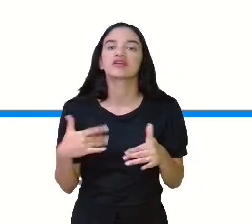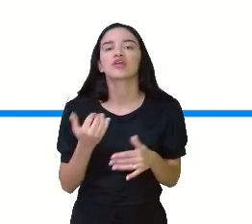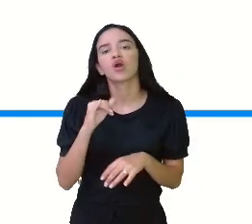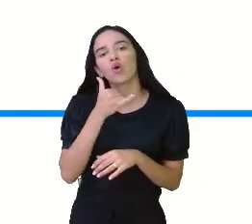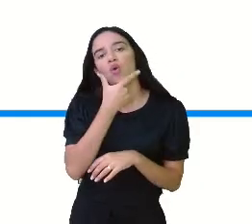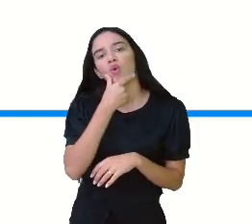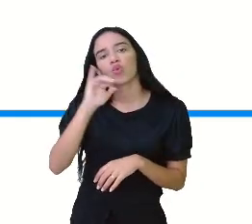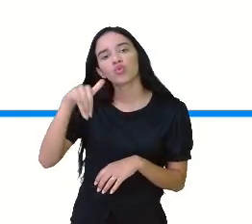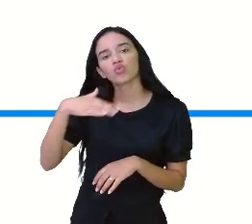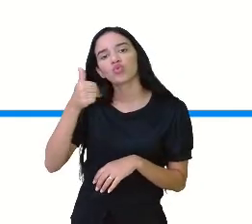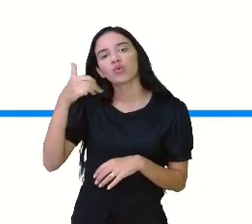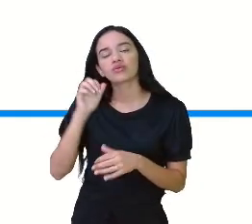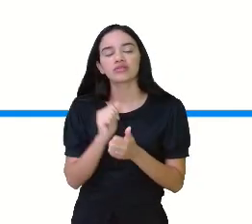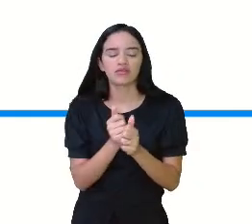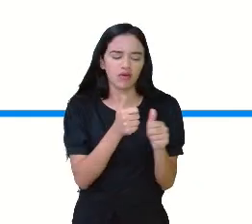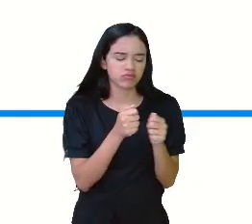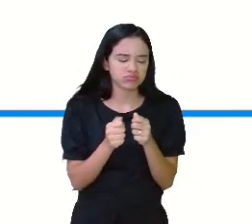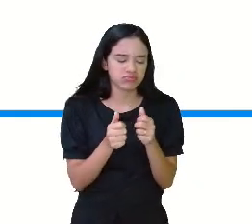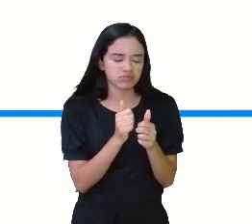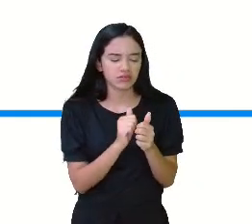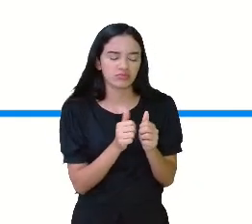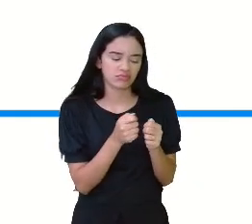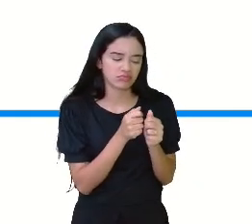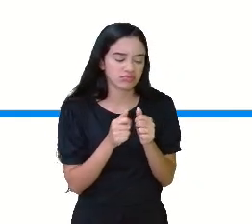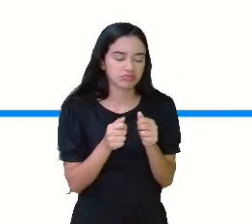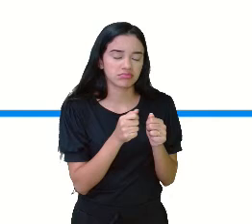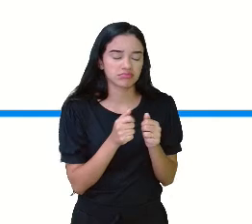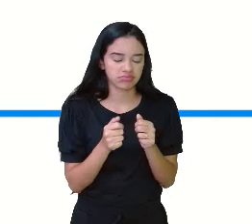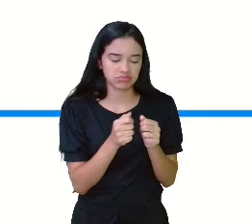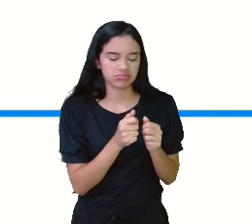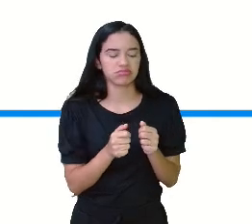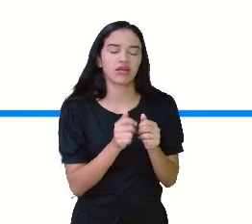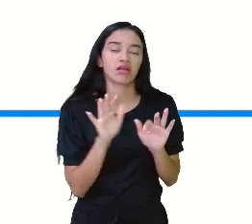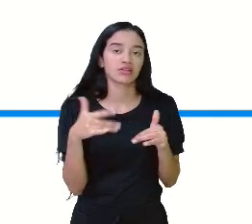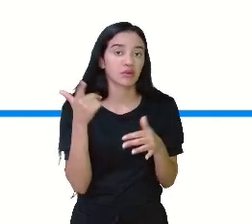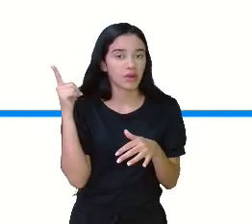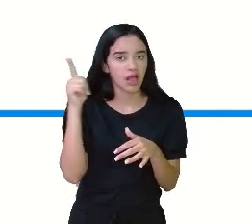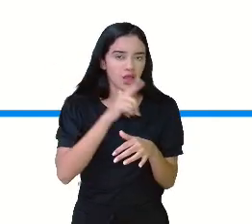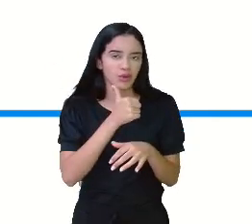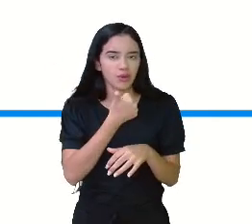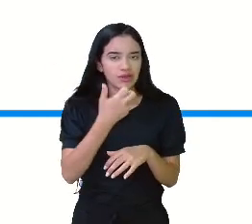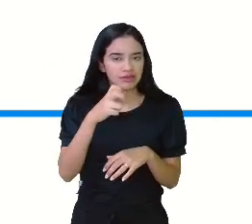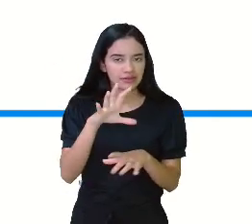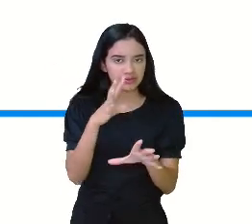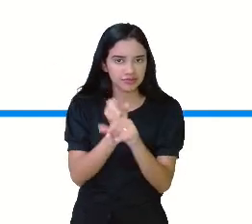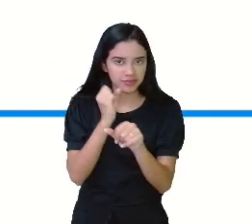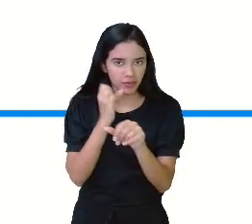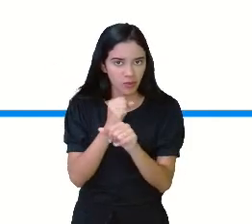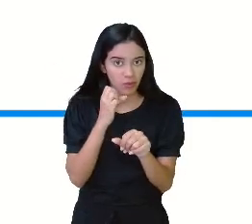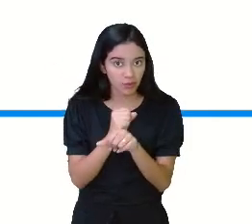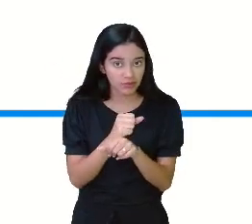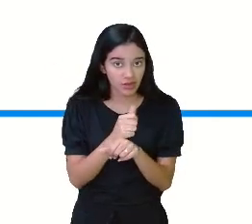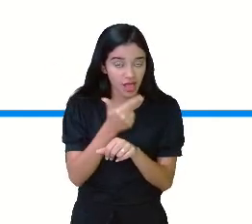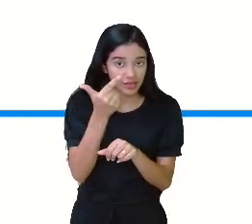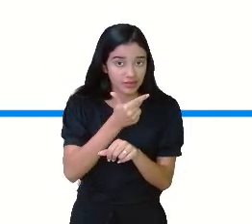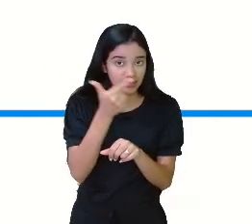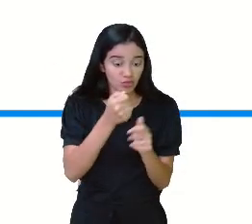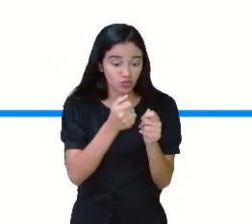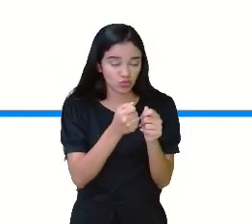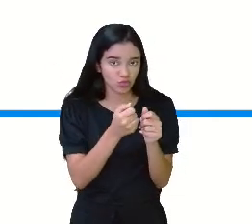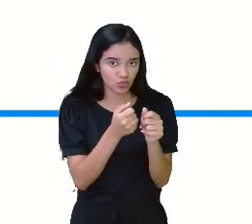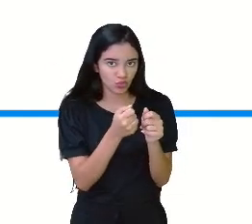João estava jogando no celular e na segunda rodada ele ganhou 15 pontos. Na segunda